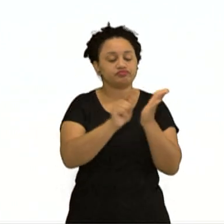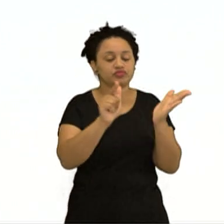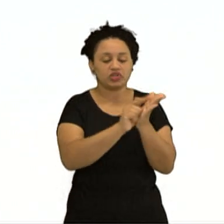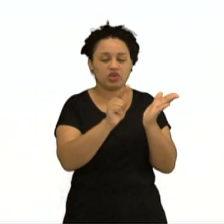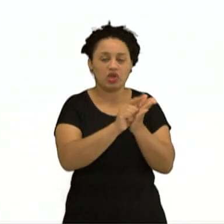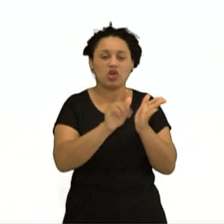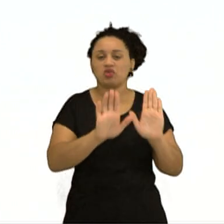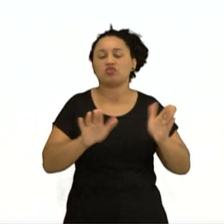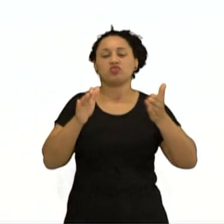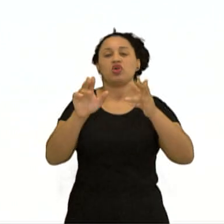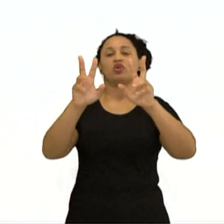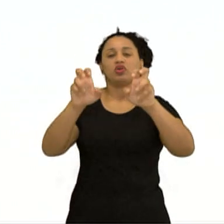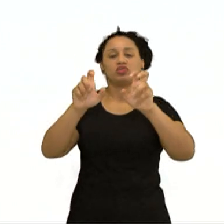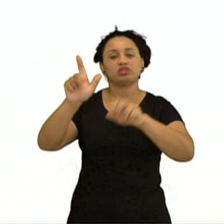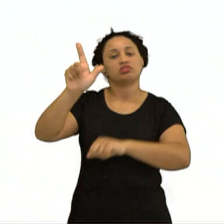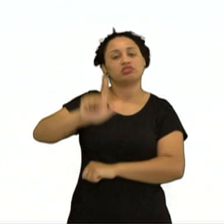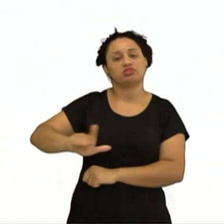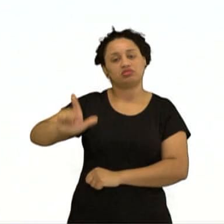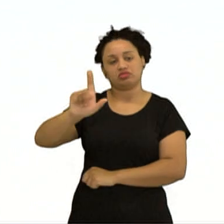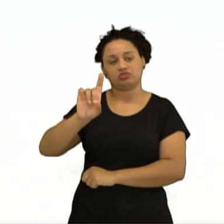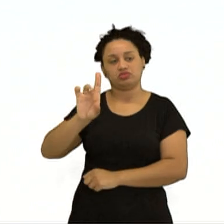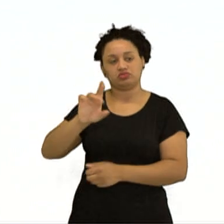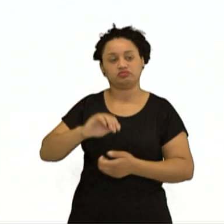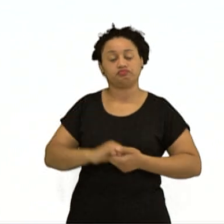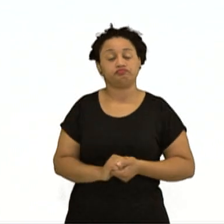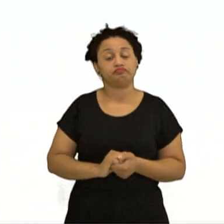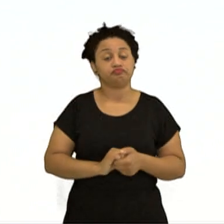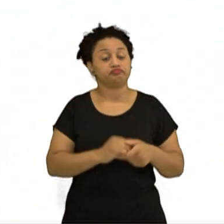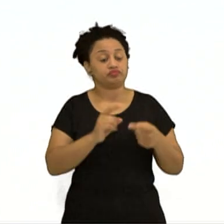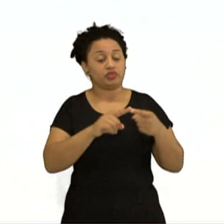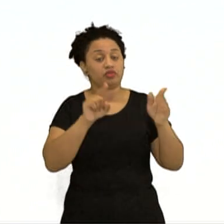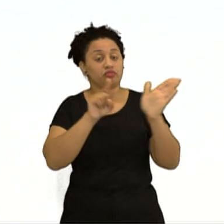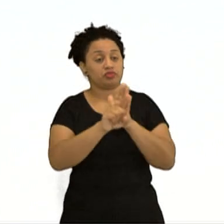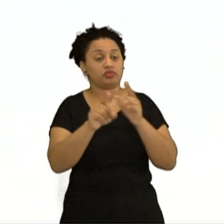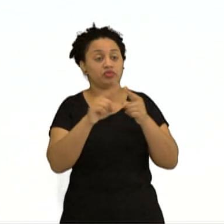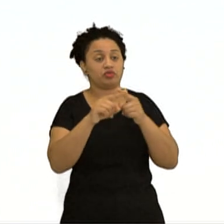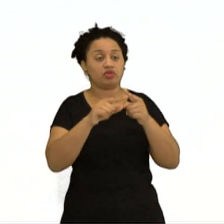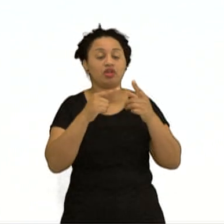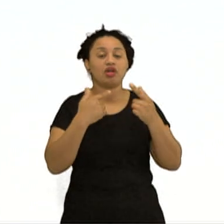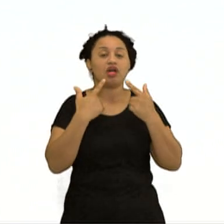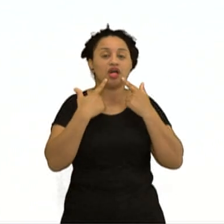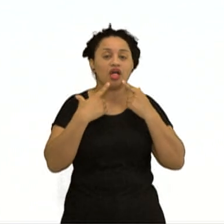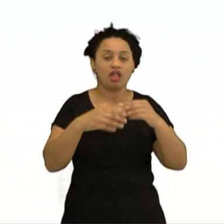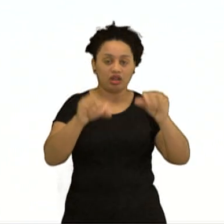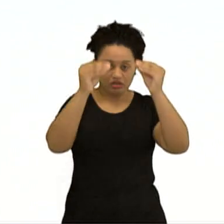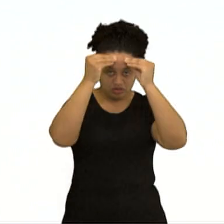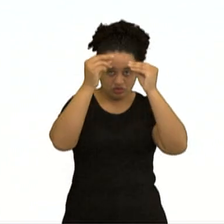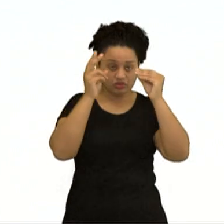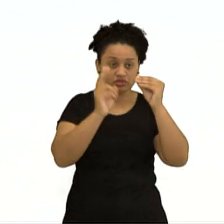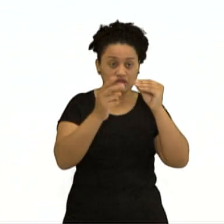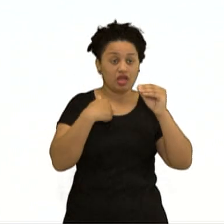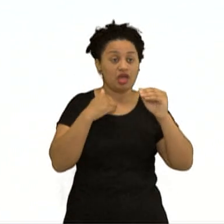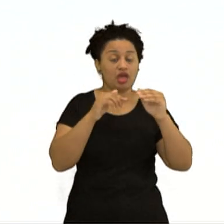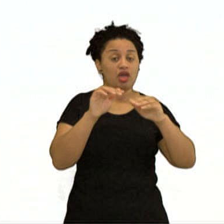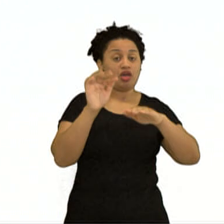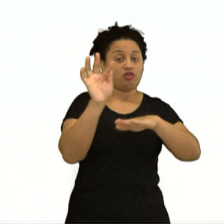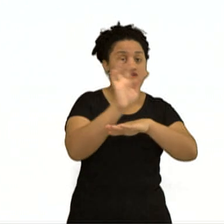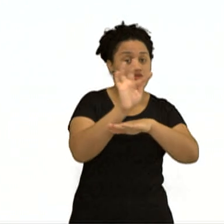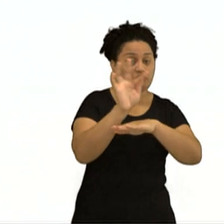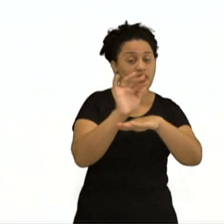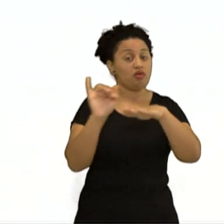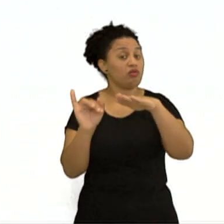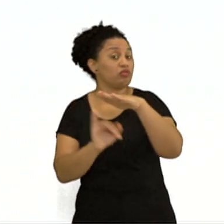apenas aborda temas da literatura. Letra A. A linguagem predominante é informal ou